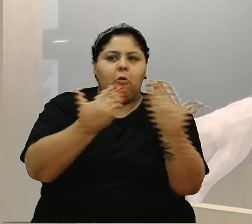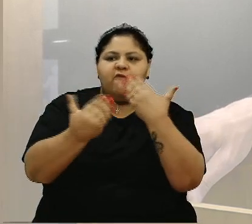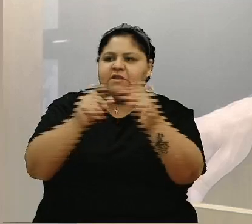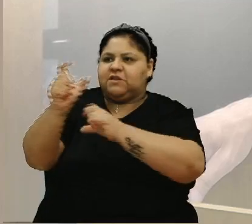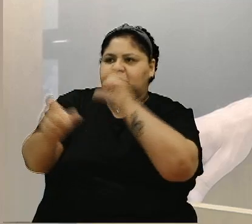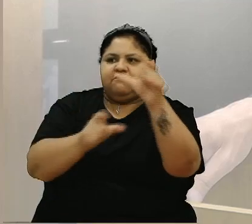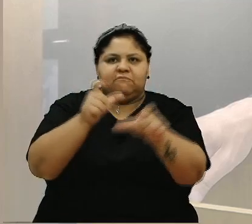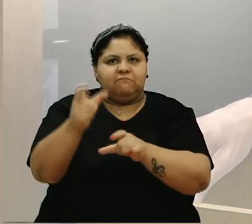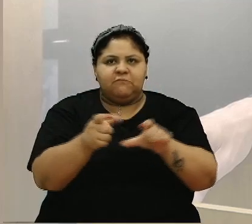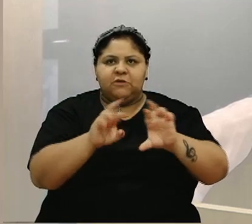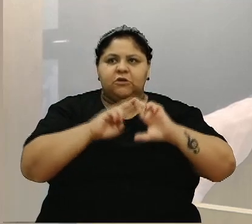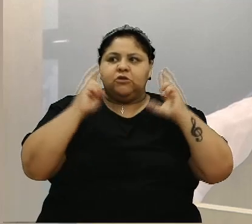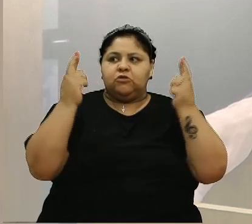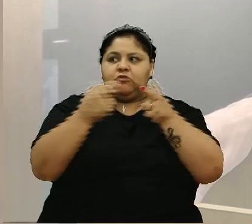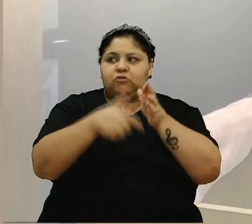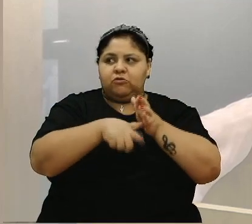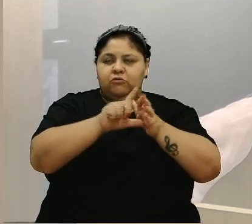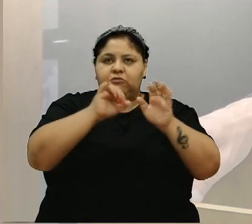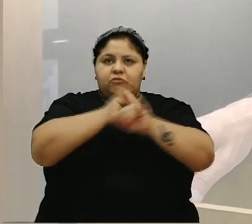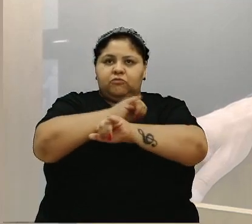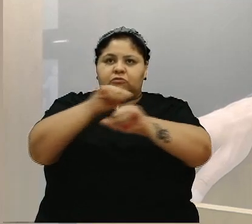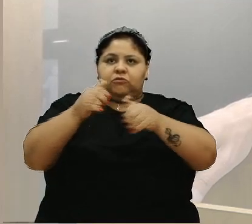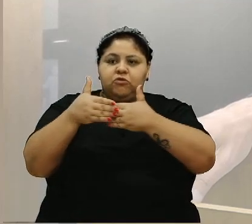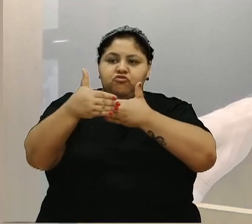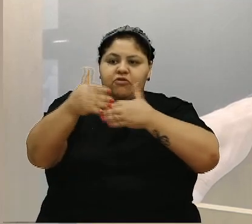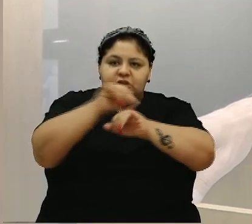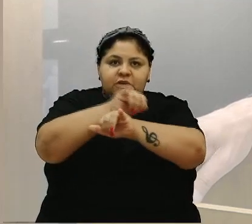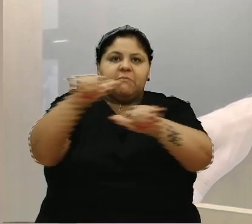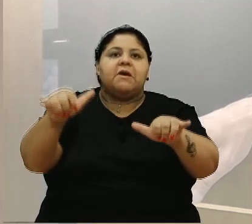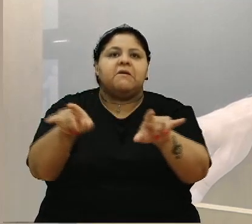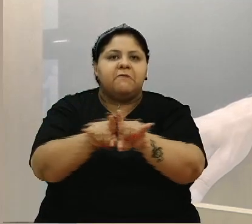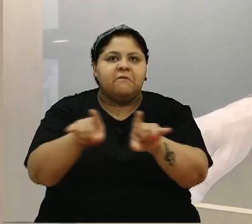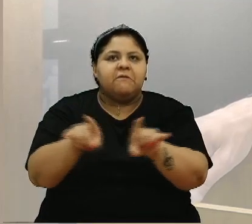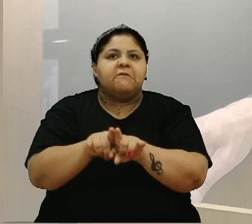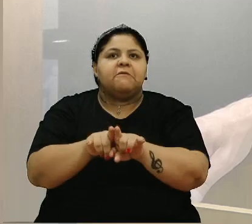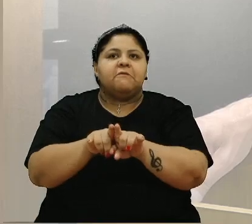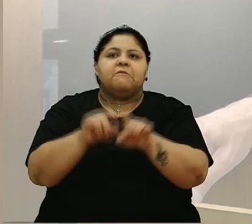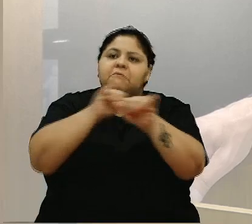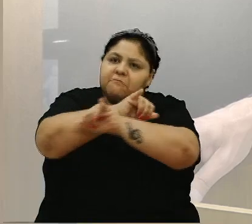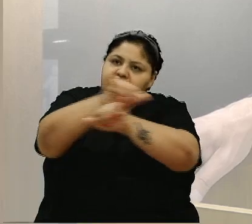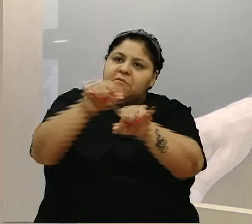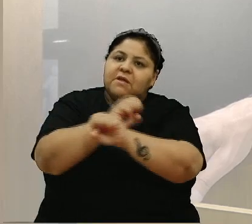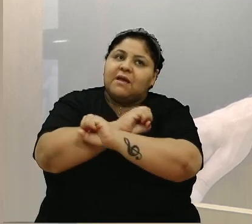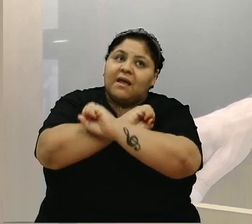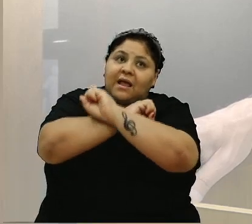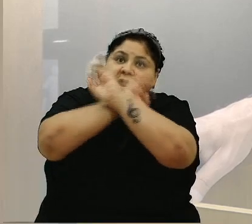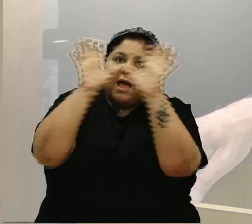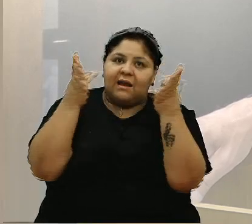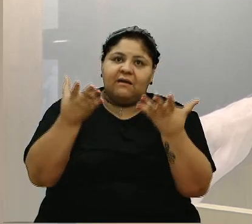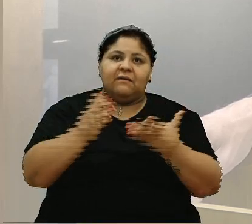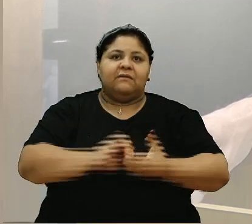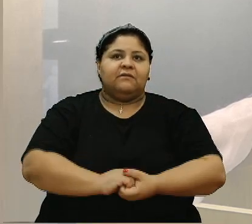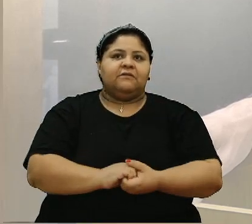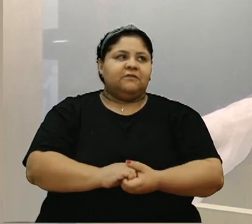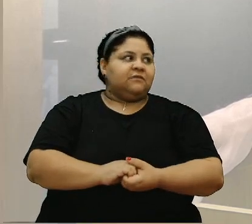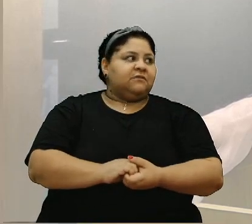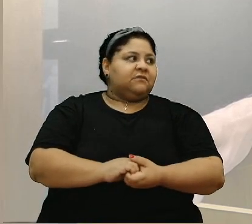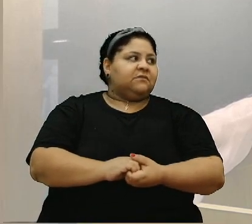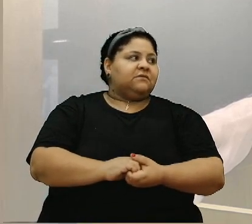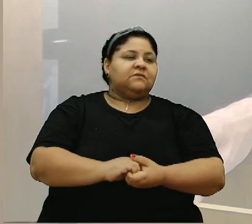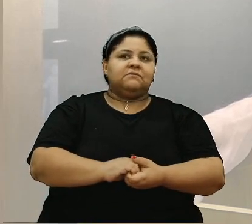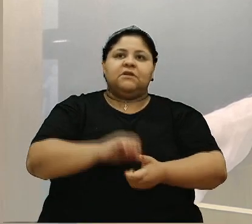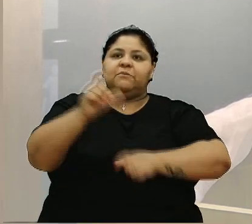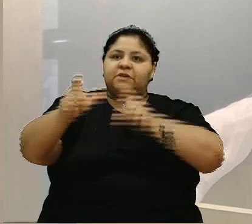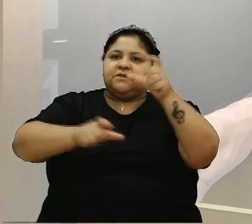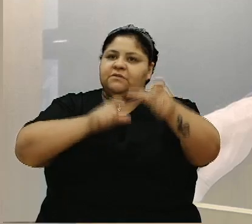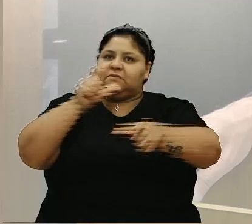com reuniões antes da campanha e durante a campanha. E levei uma mensagem bem clara. O projeto tem que ser para as